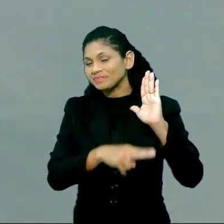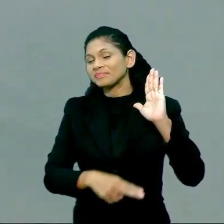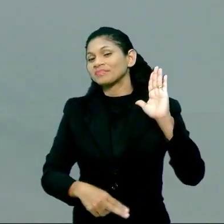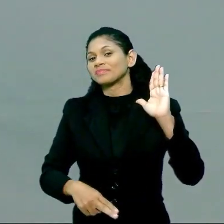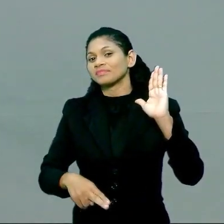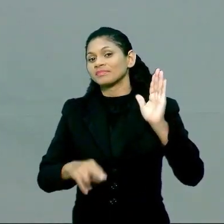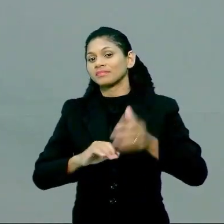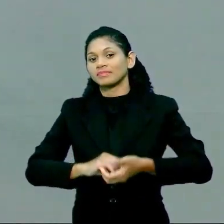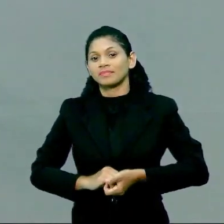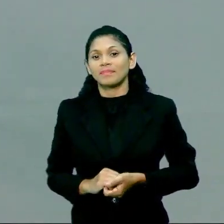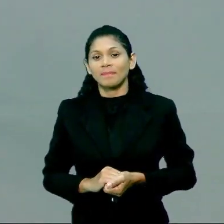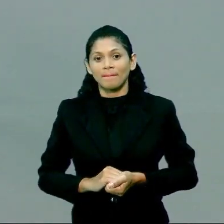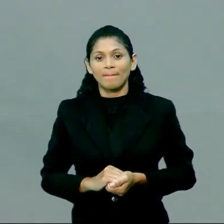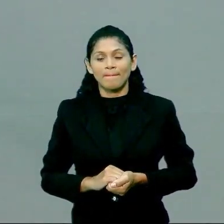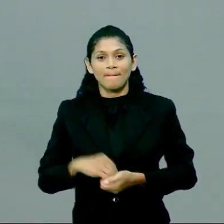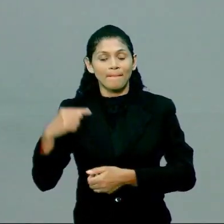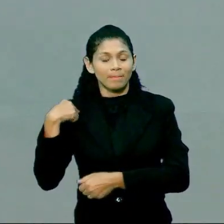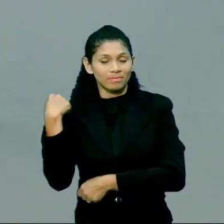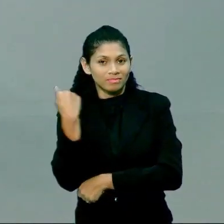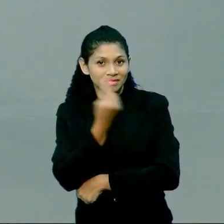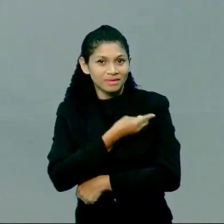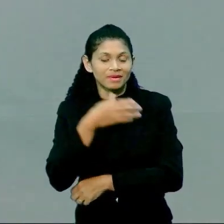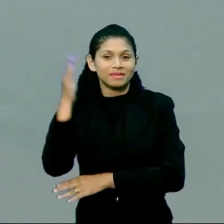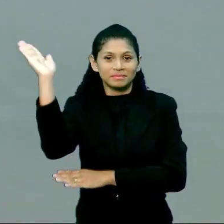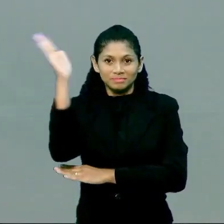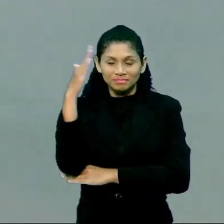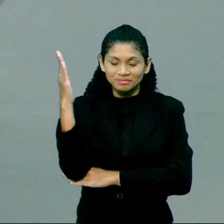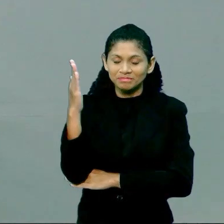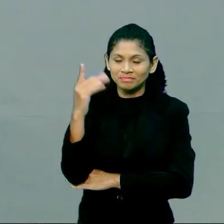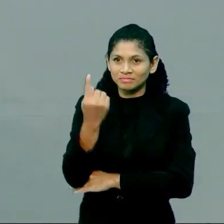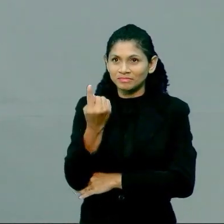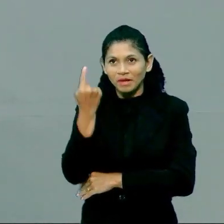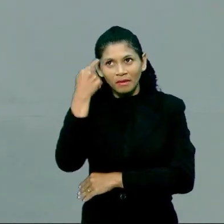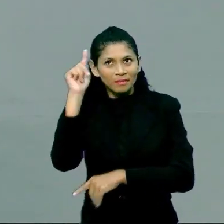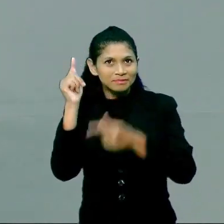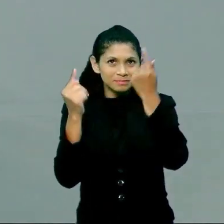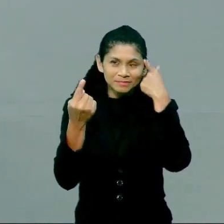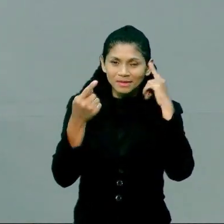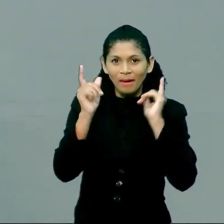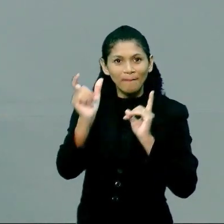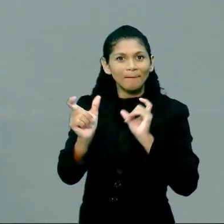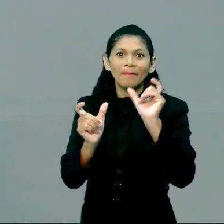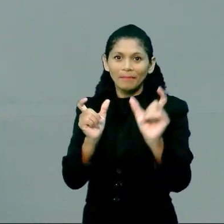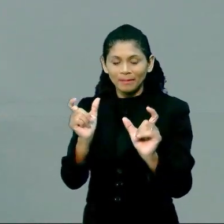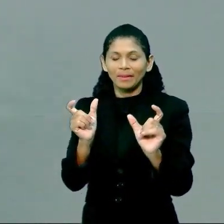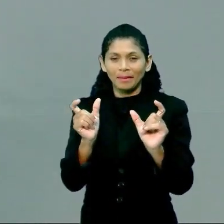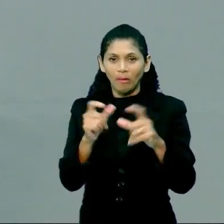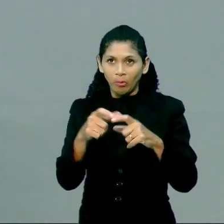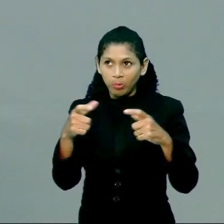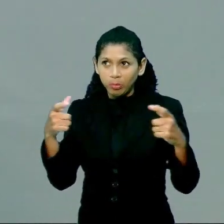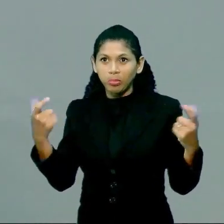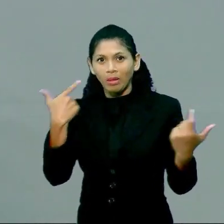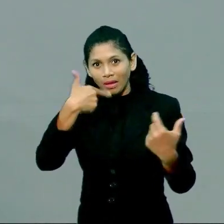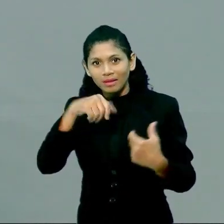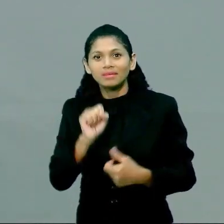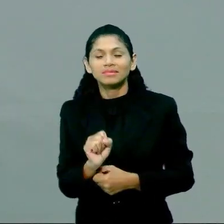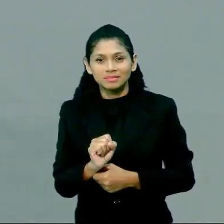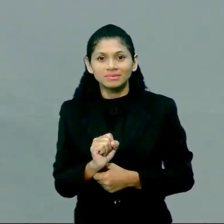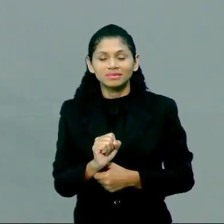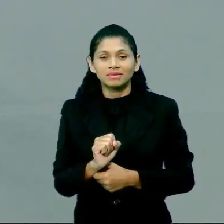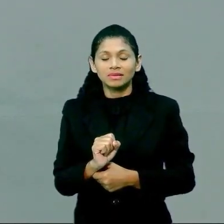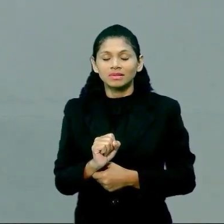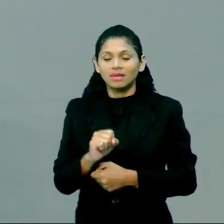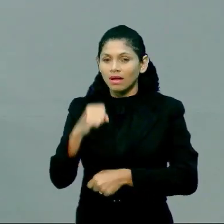para que tudo isso, né? Nós brasileiros inventando muitas palavras, inventando muita coisa. É uma língua muito complexa. Na língua espanhola não. A